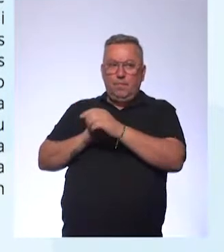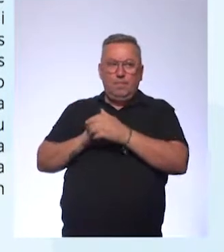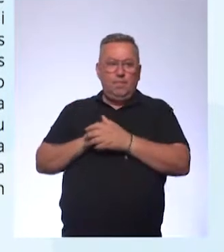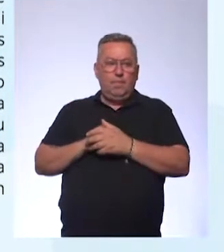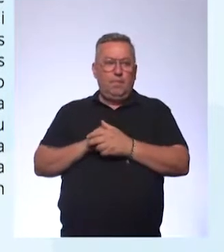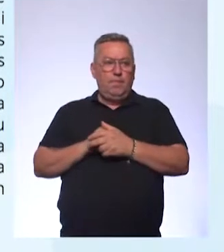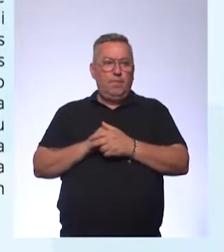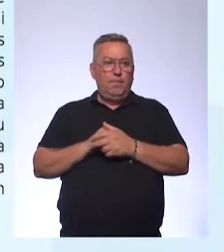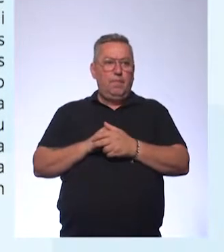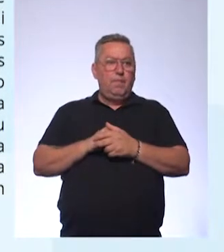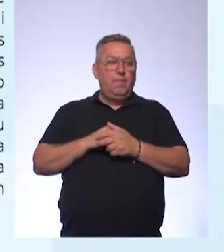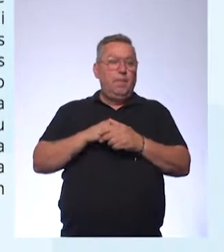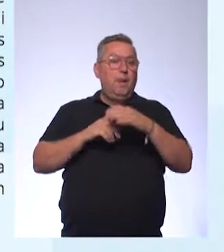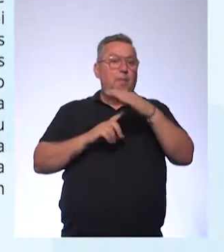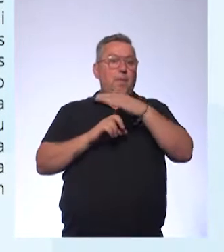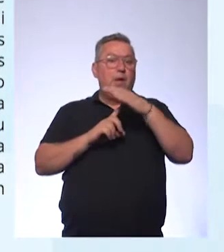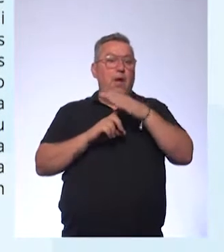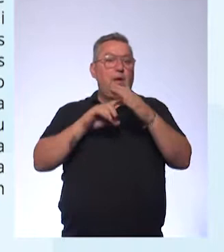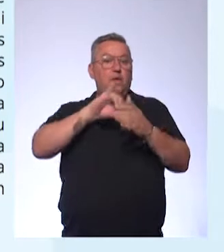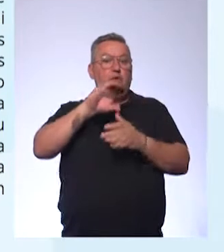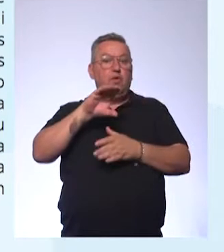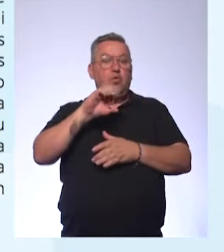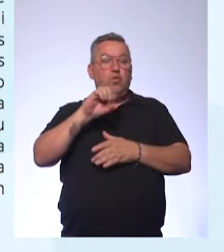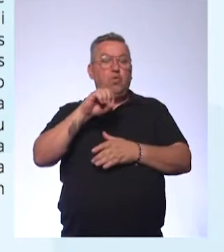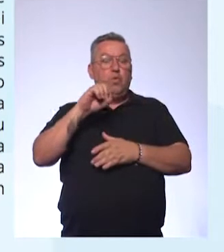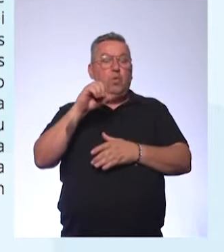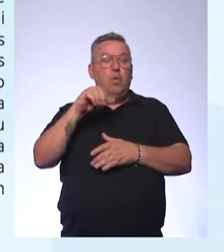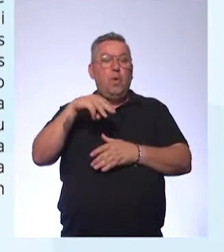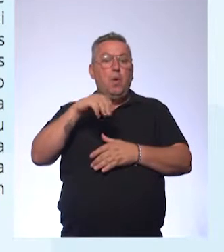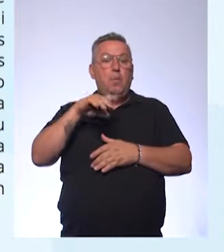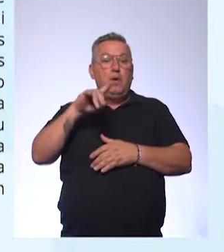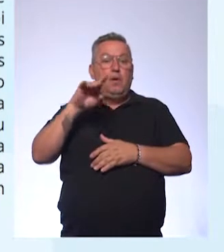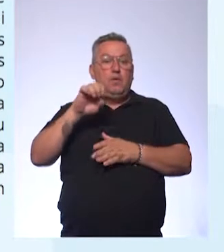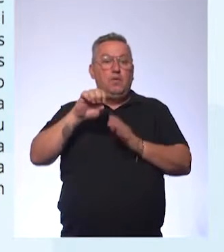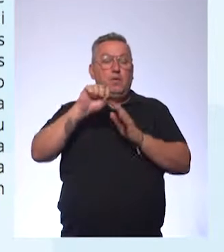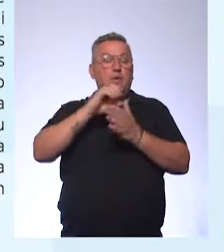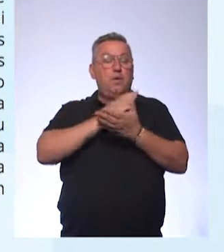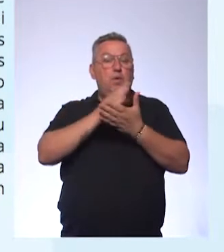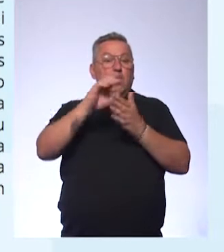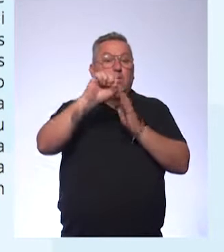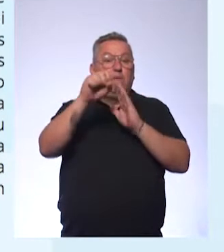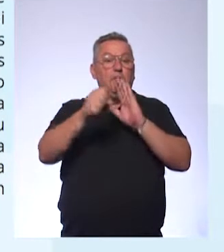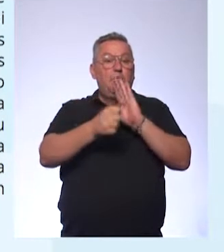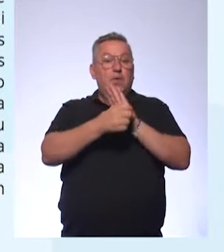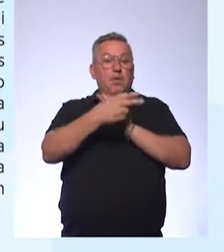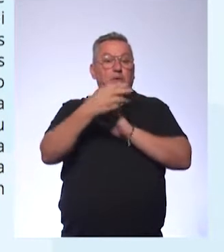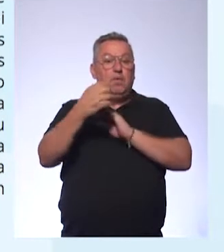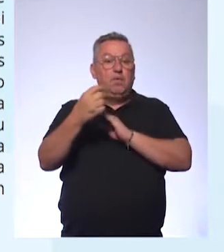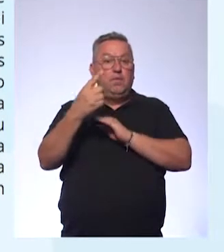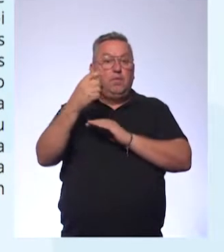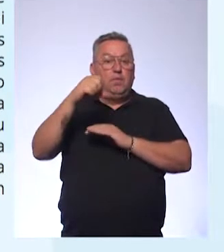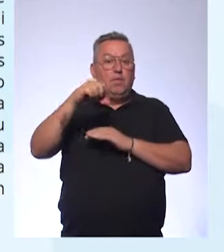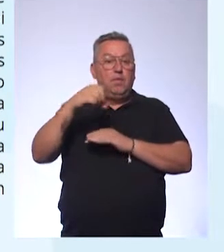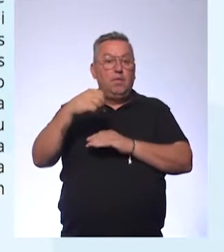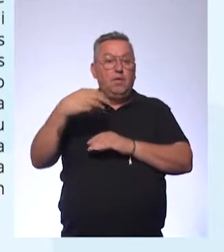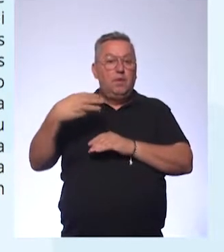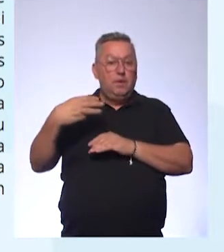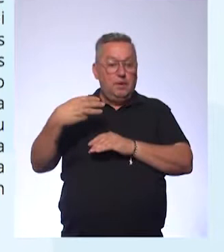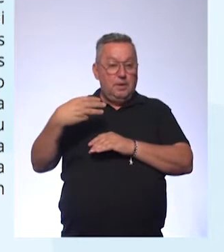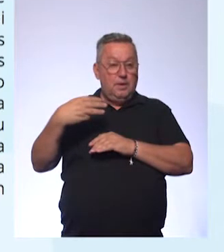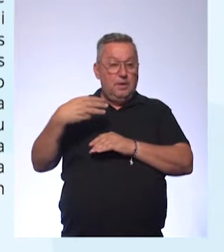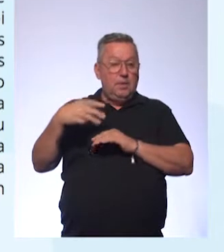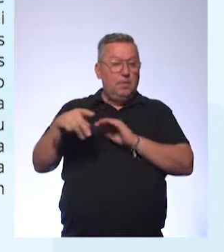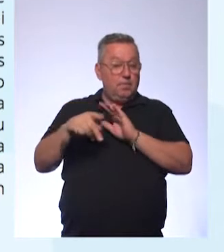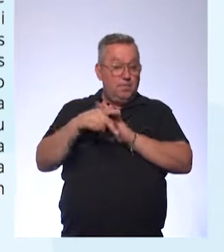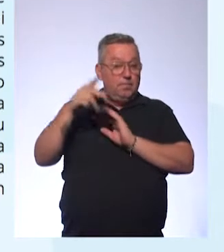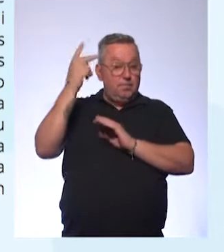Essa é a Praça João Mendes, aqui do centro de São Paulo, do começo do século XX, né? 1903. Na cidade de São